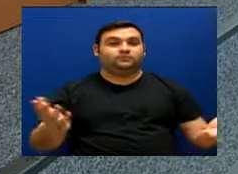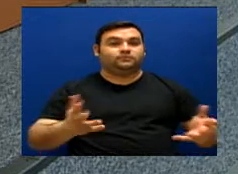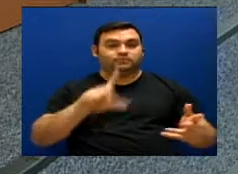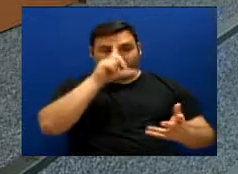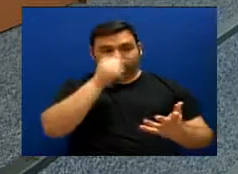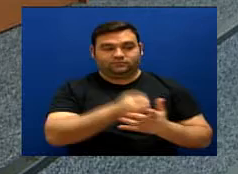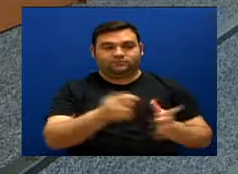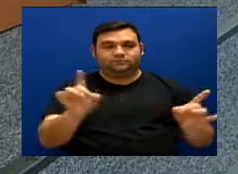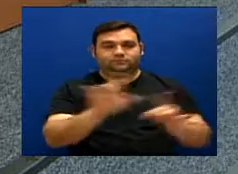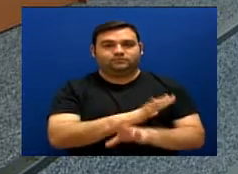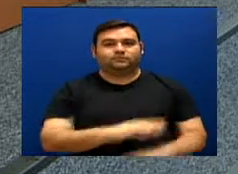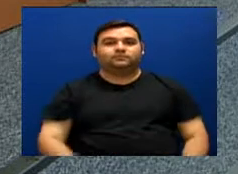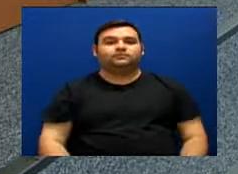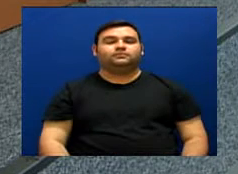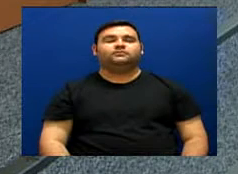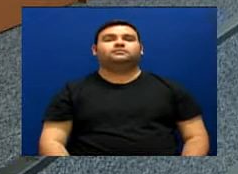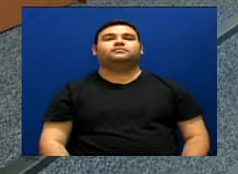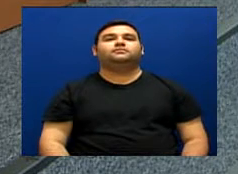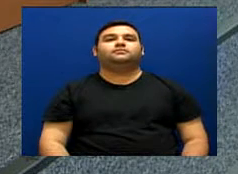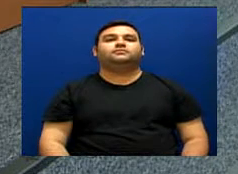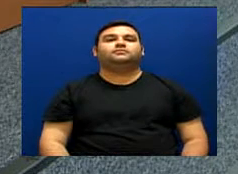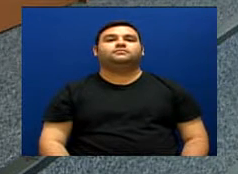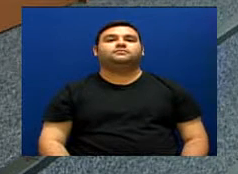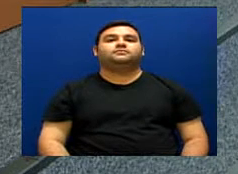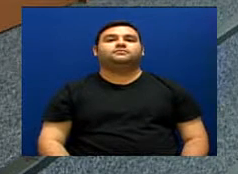Encerrada a votação.